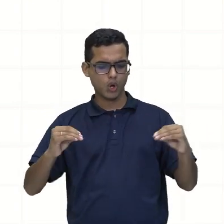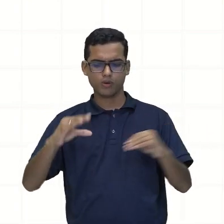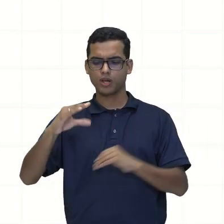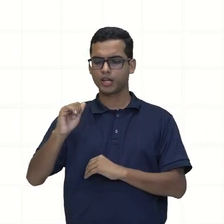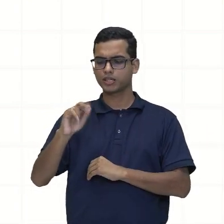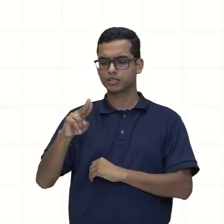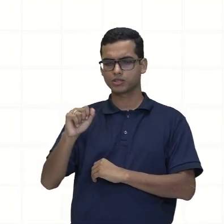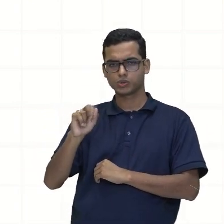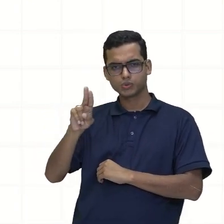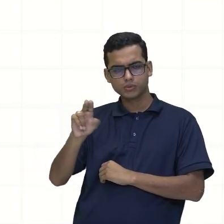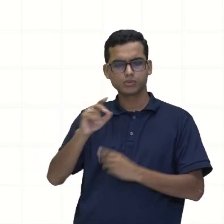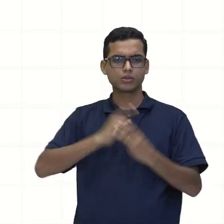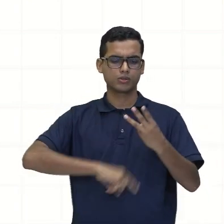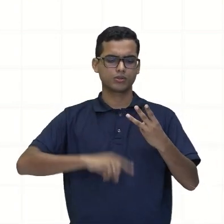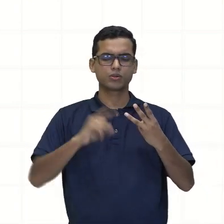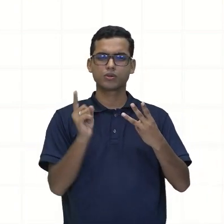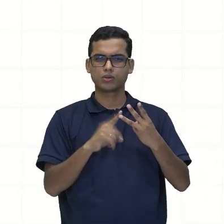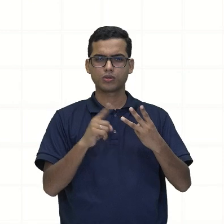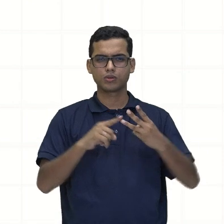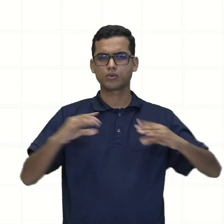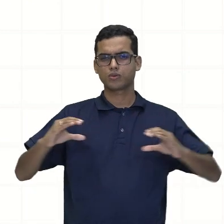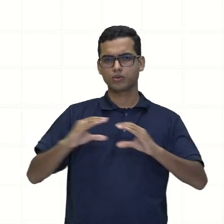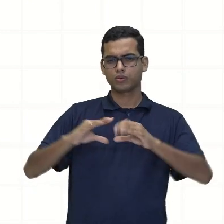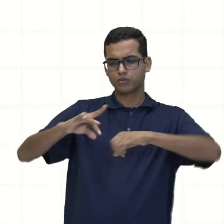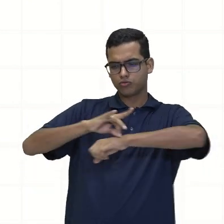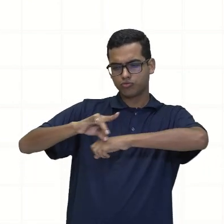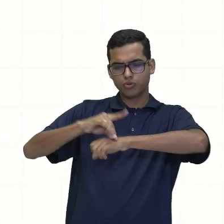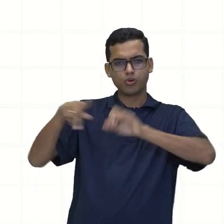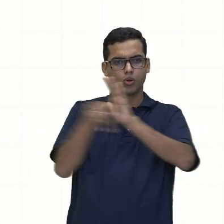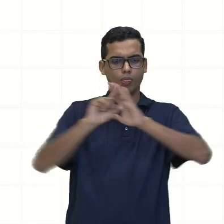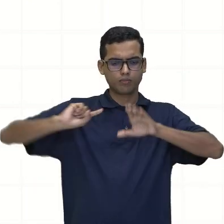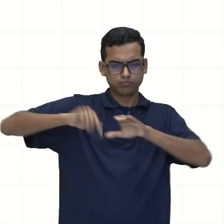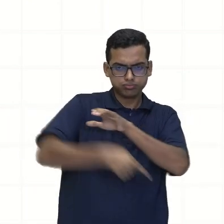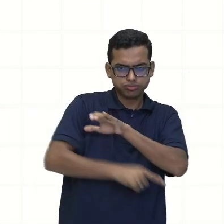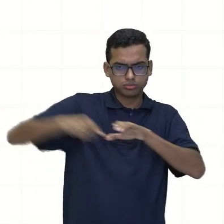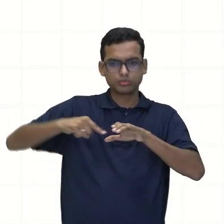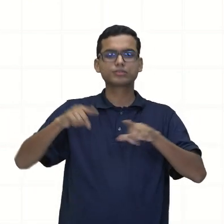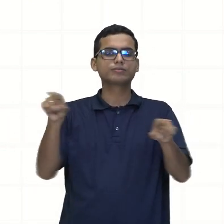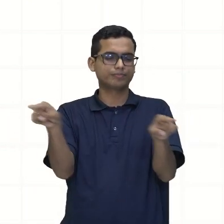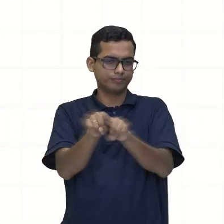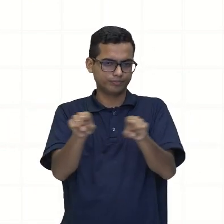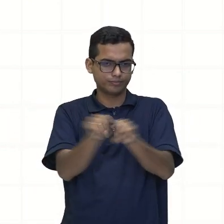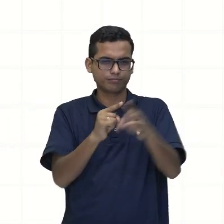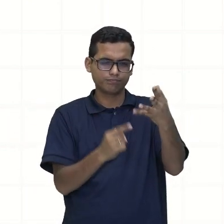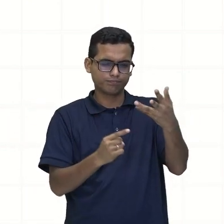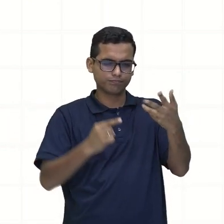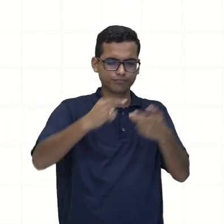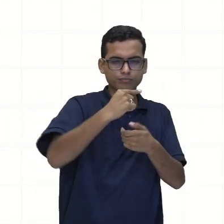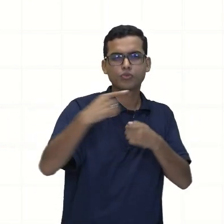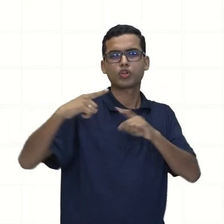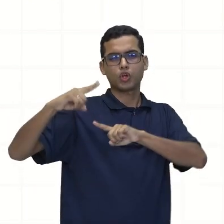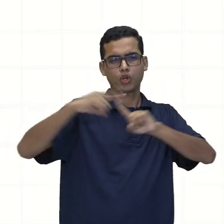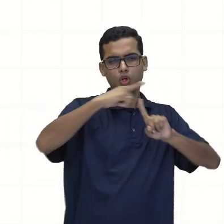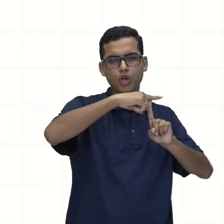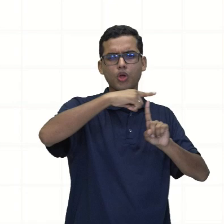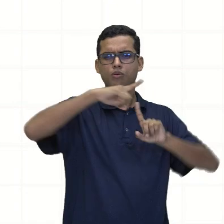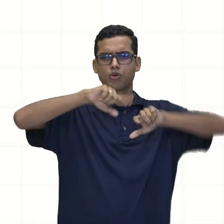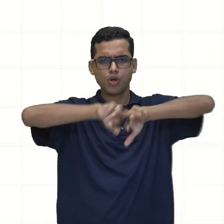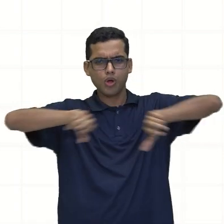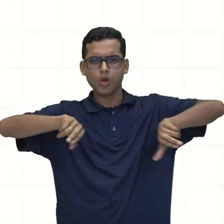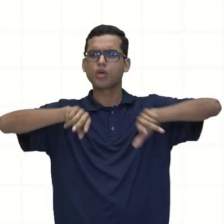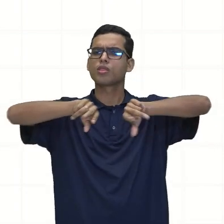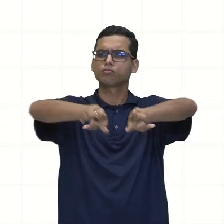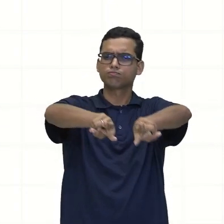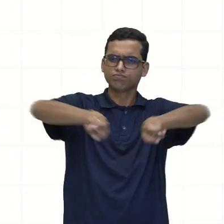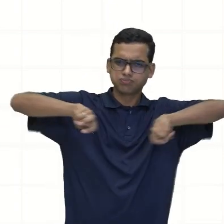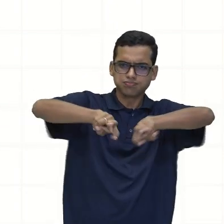o açaí, entre outros produtos aí que fazem parte do extrativismo no território brasileiro. E aí a gente